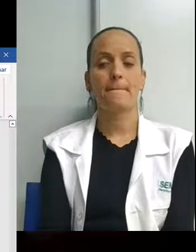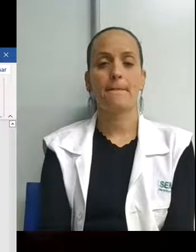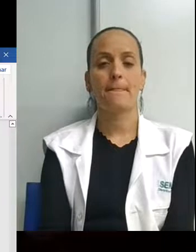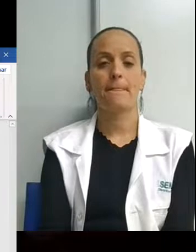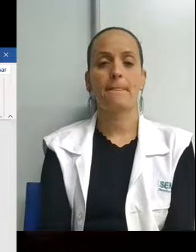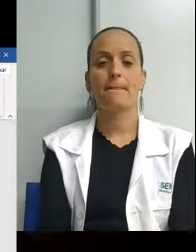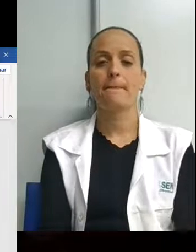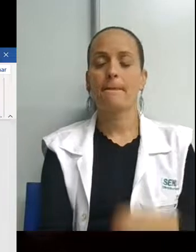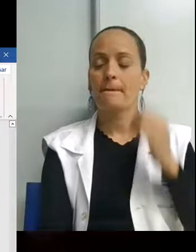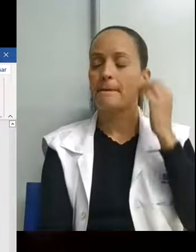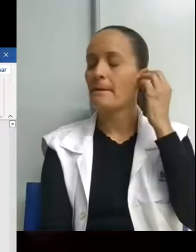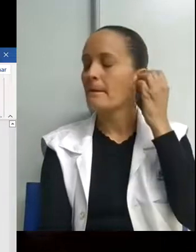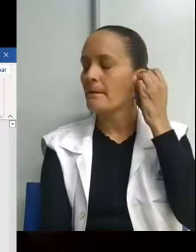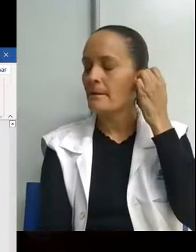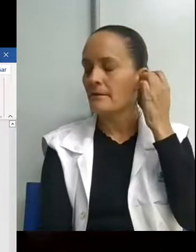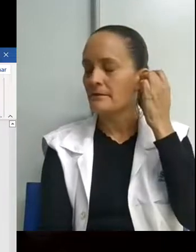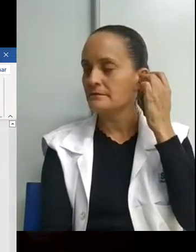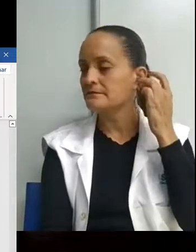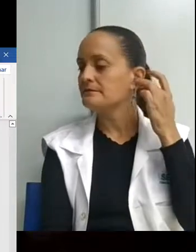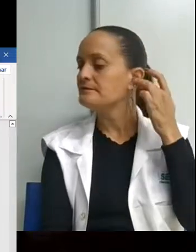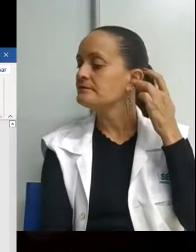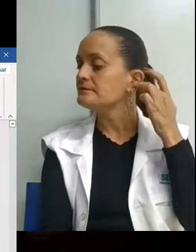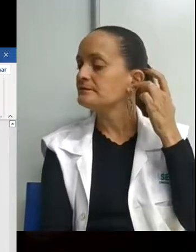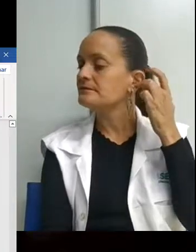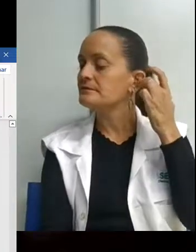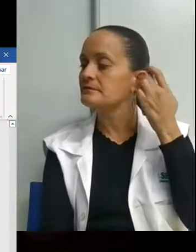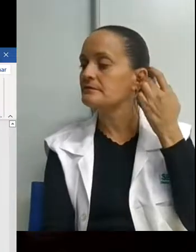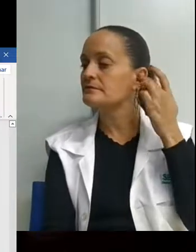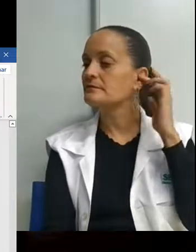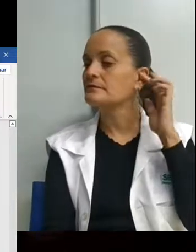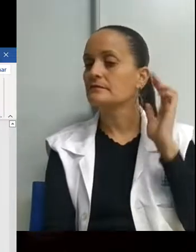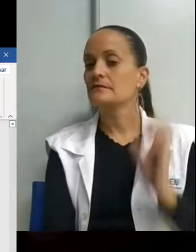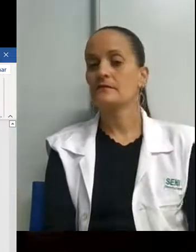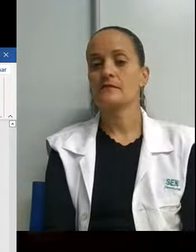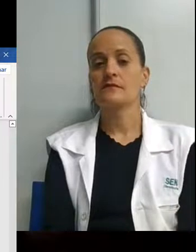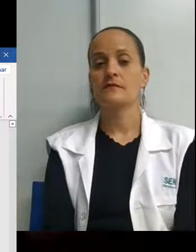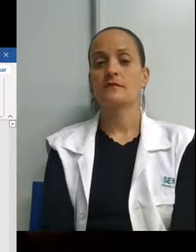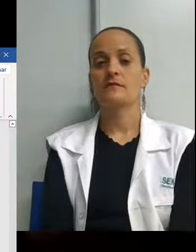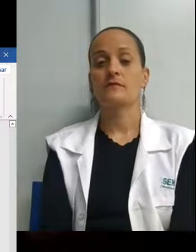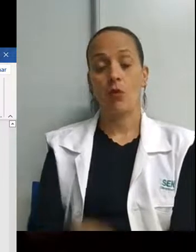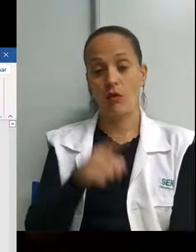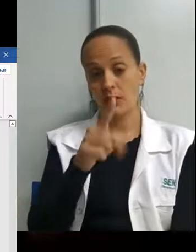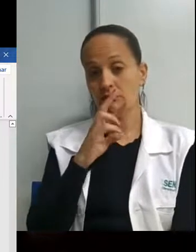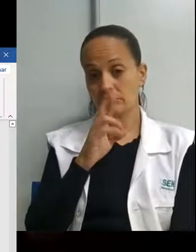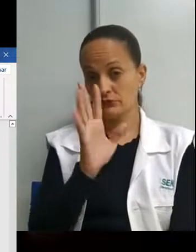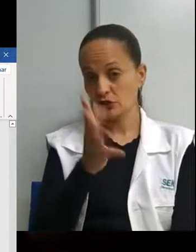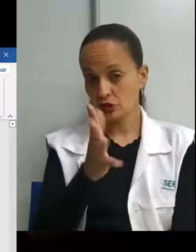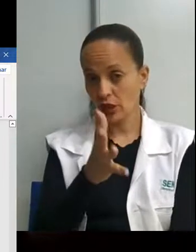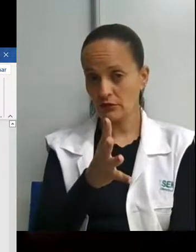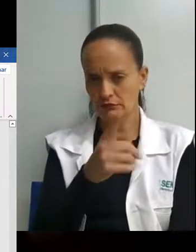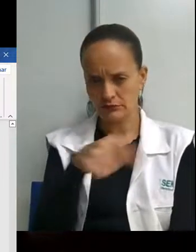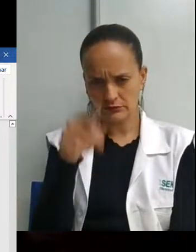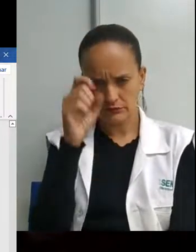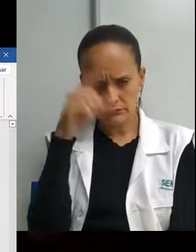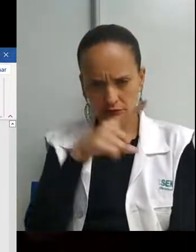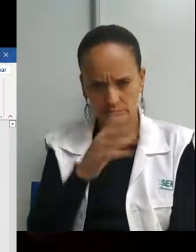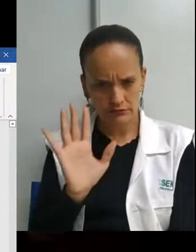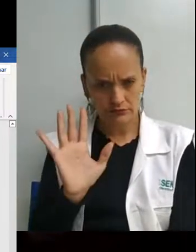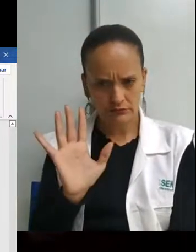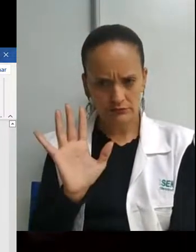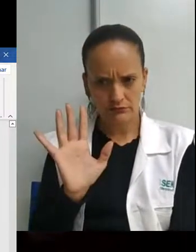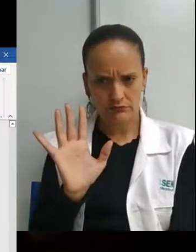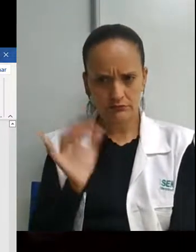um azinho. Aqui, pronto. Então, essa aqui é a resolução. Certo? Alguma dificuldade nessa parte aqui? Essa aqui